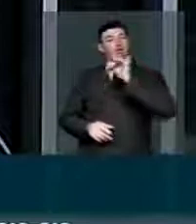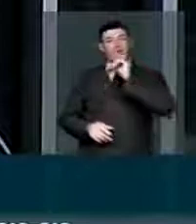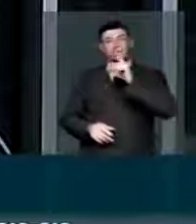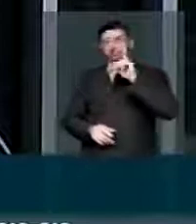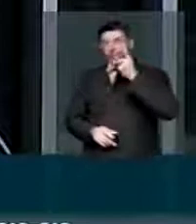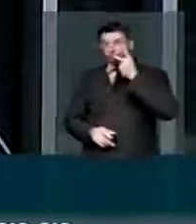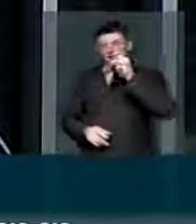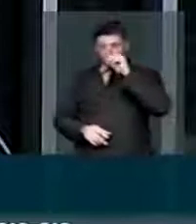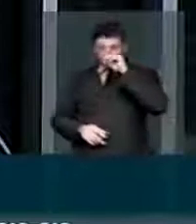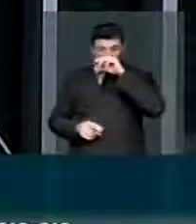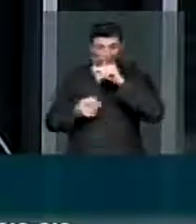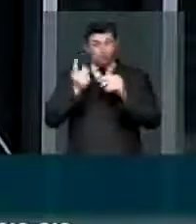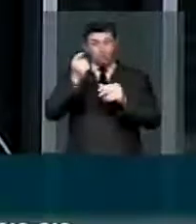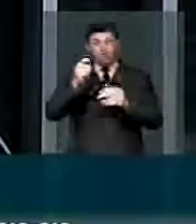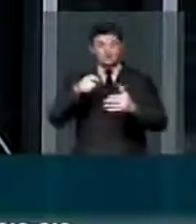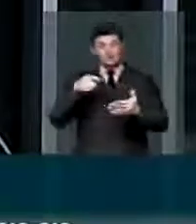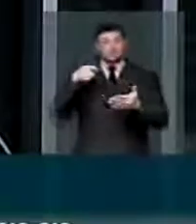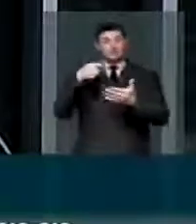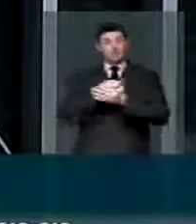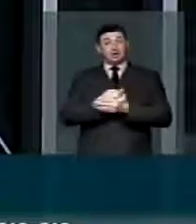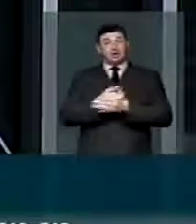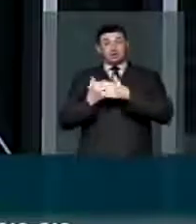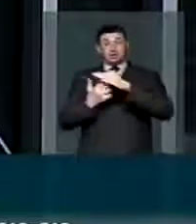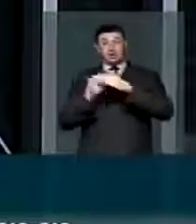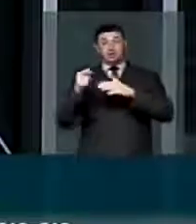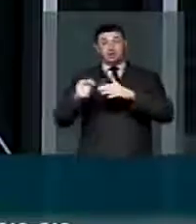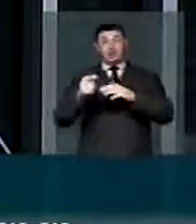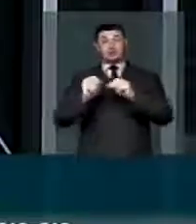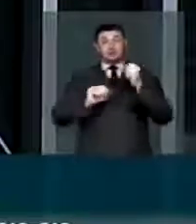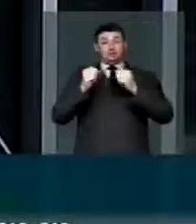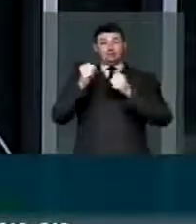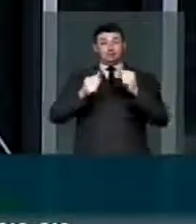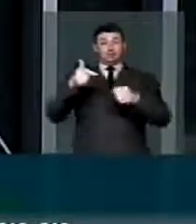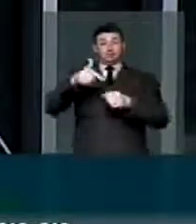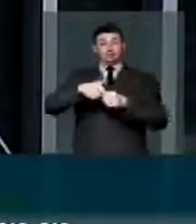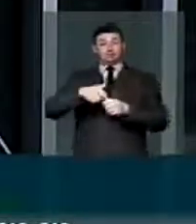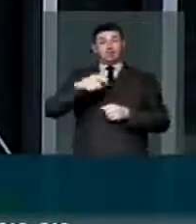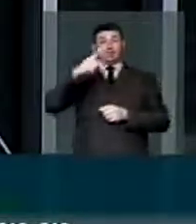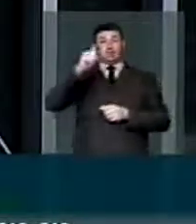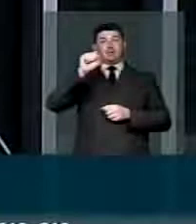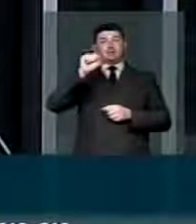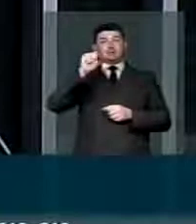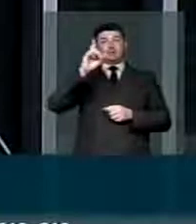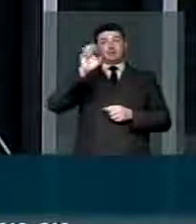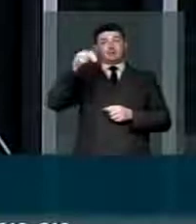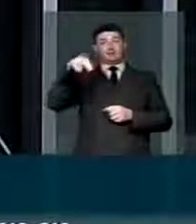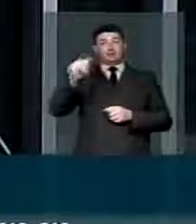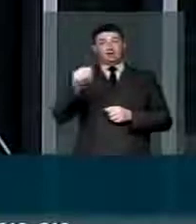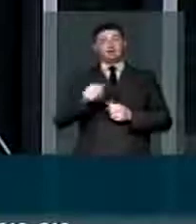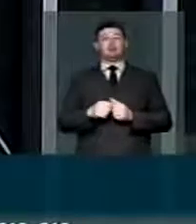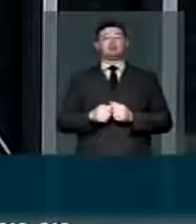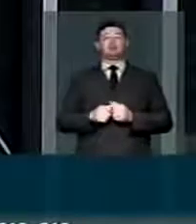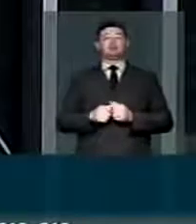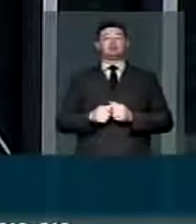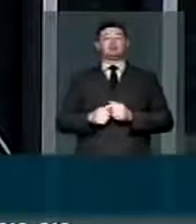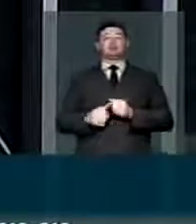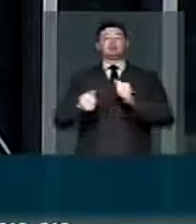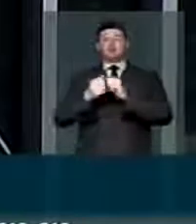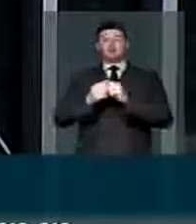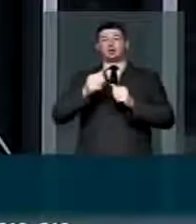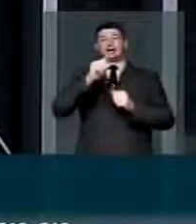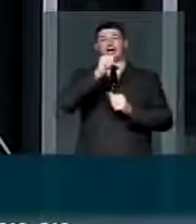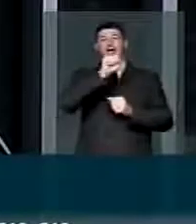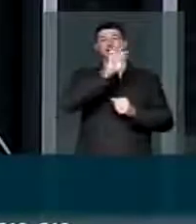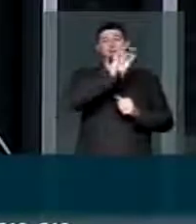que o preço pago pela empresa de refino Pasadena, comprada pela Petrobras em sociedade com